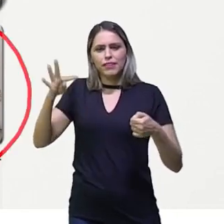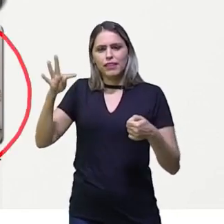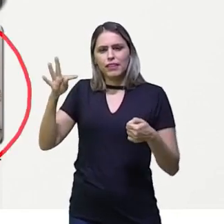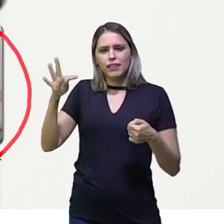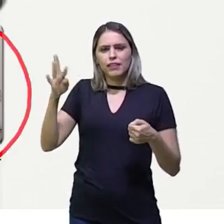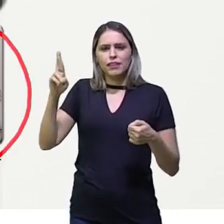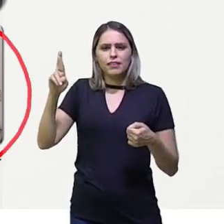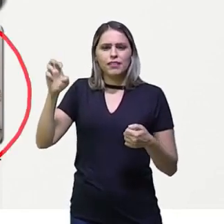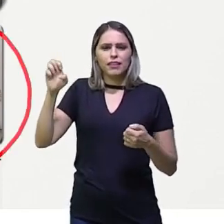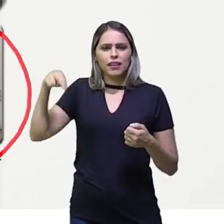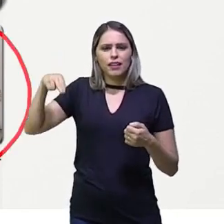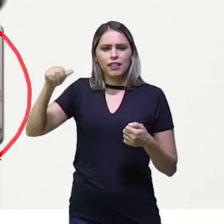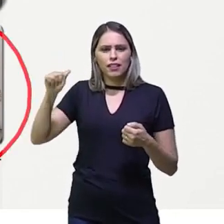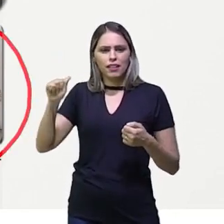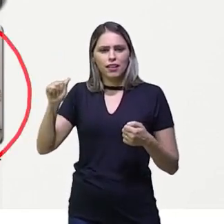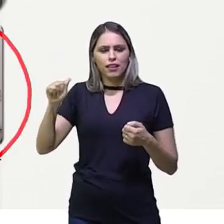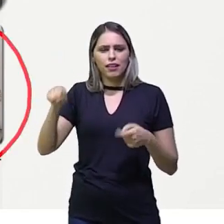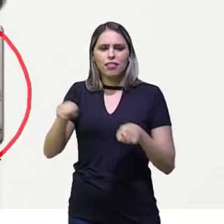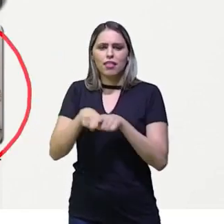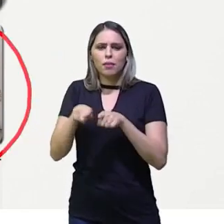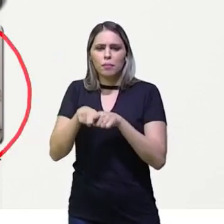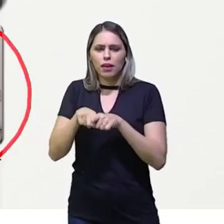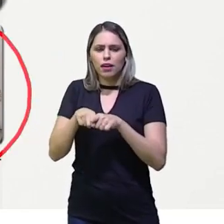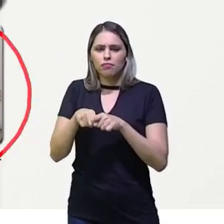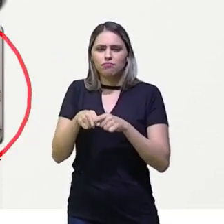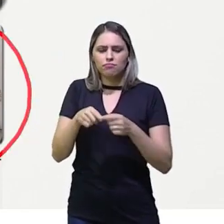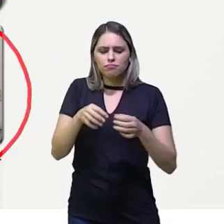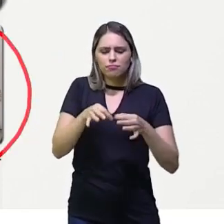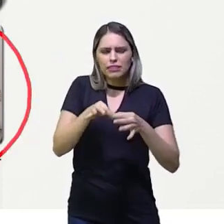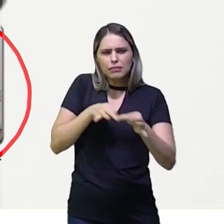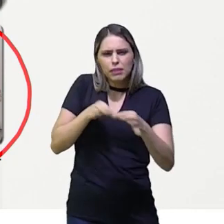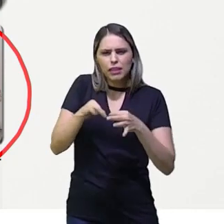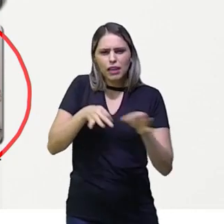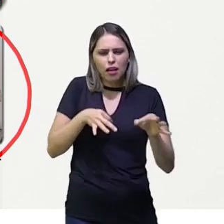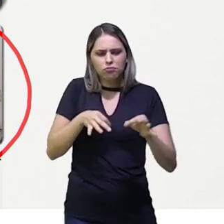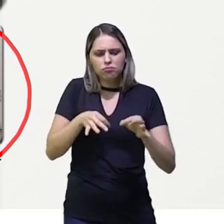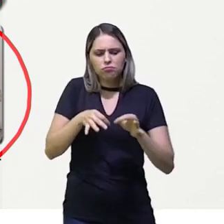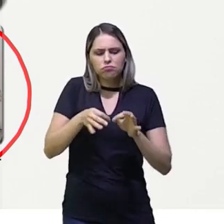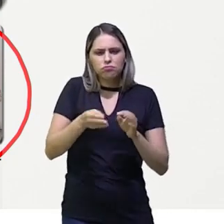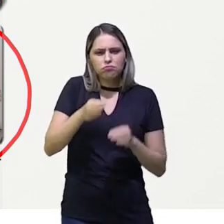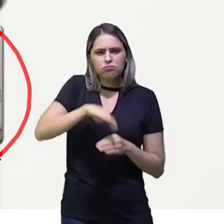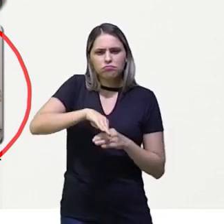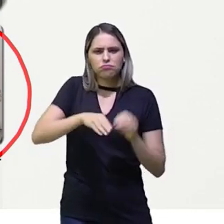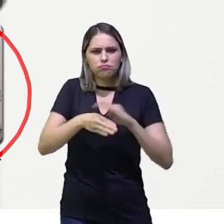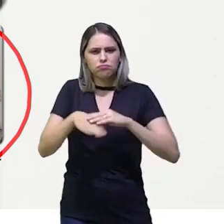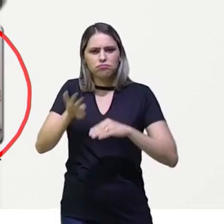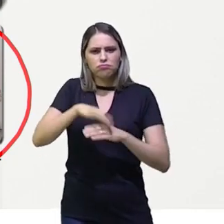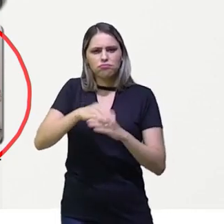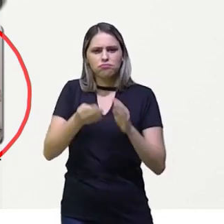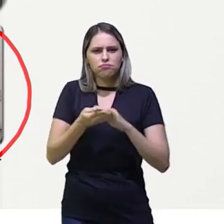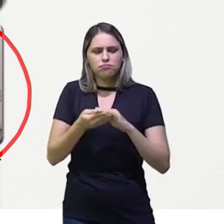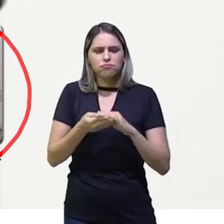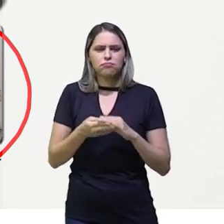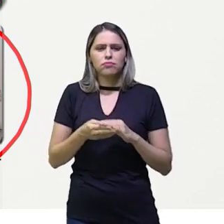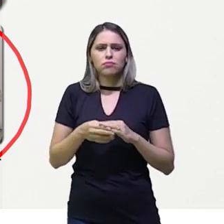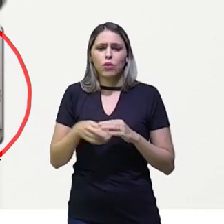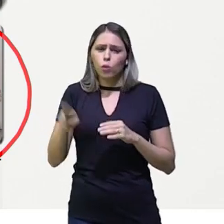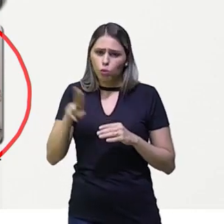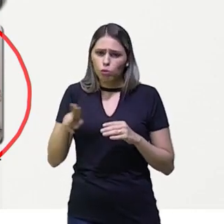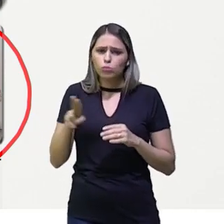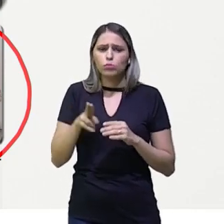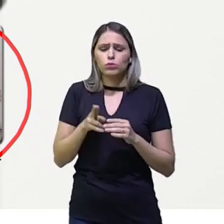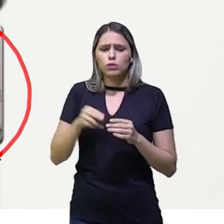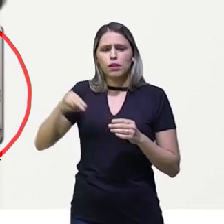esse outro metro, que ele é, vai montando, desmontando e forma o metro.